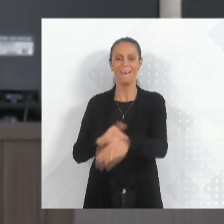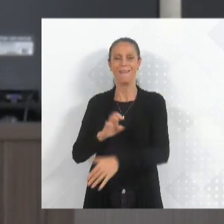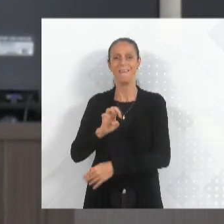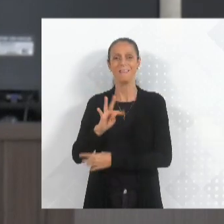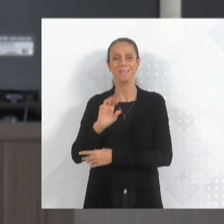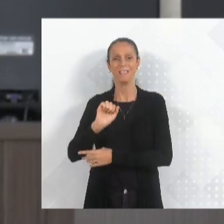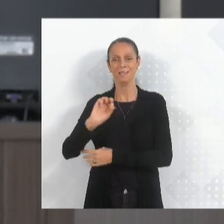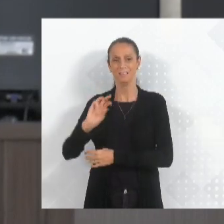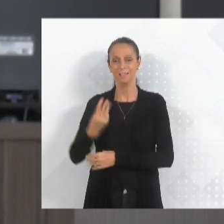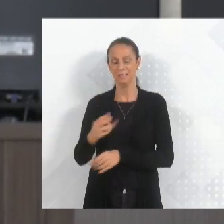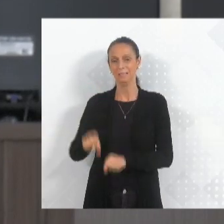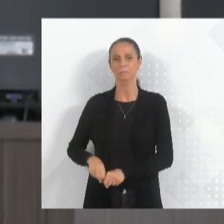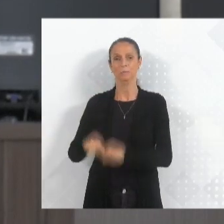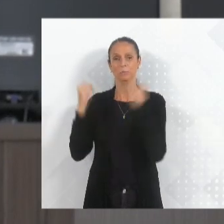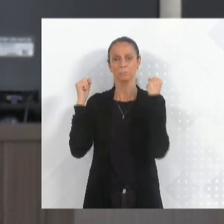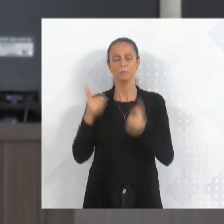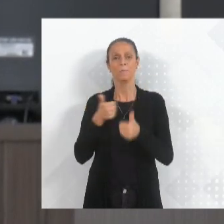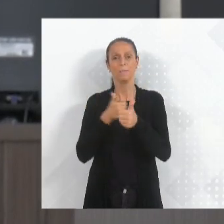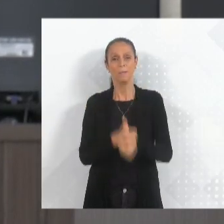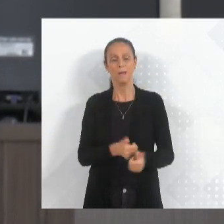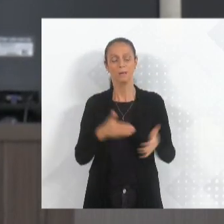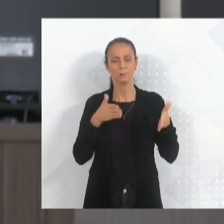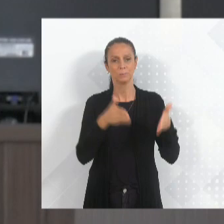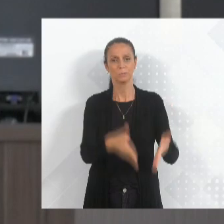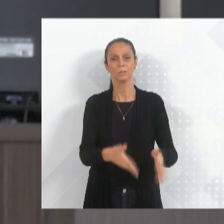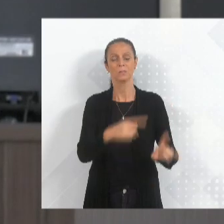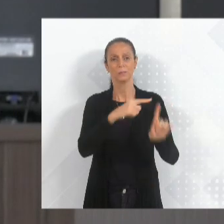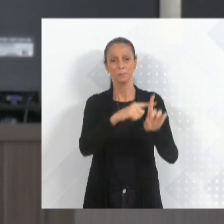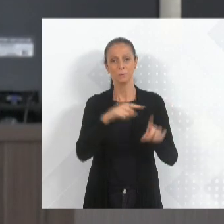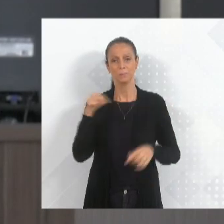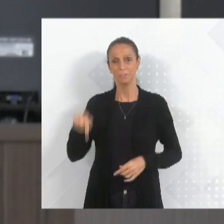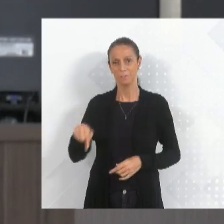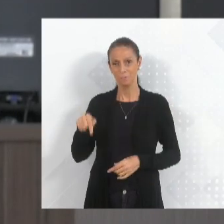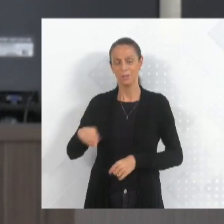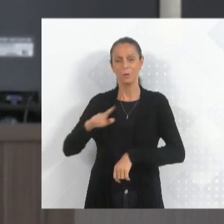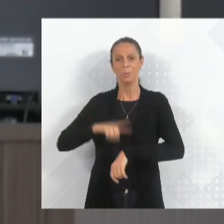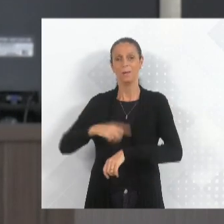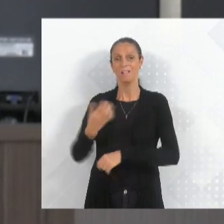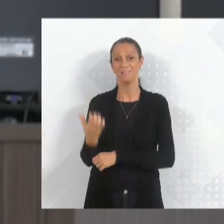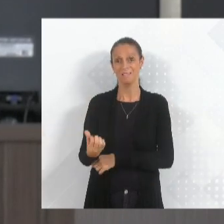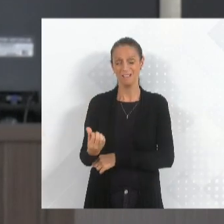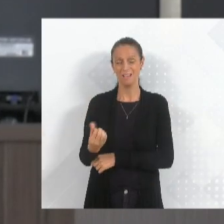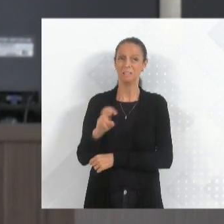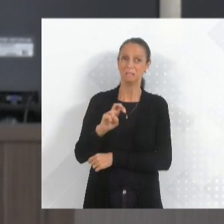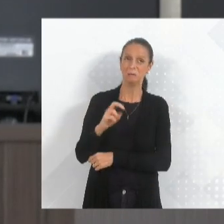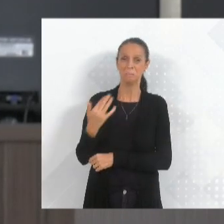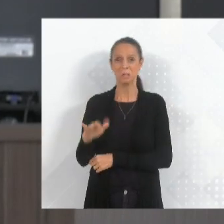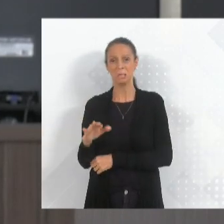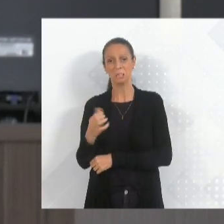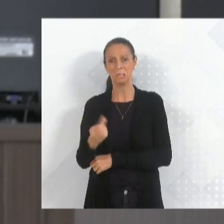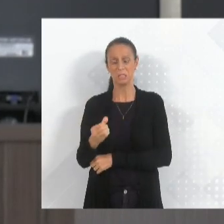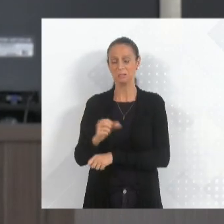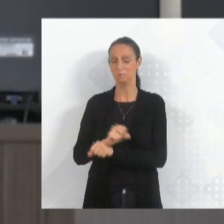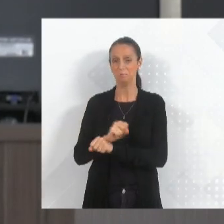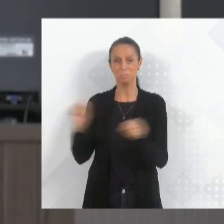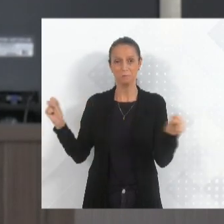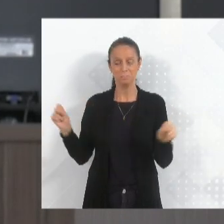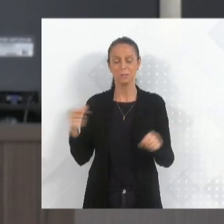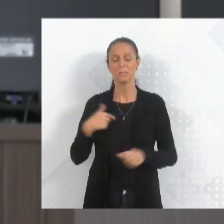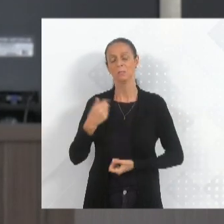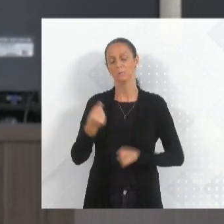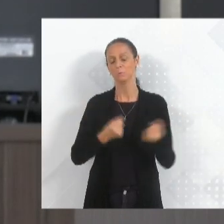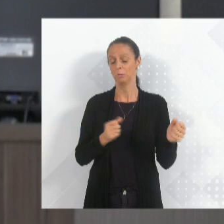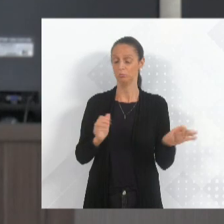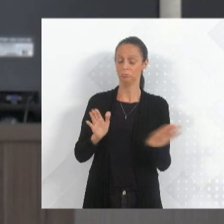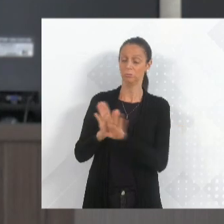ali do cemitério. Essa adutora rompeu às 6 horas da manhã, 5h30, 6 horas da manhã, o qual eu passei naquele dia. Se